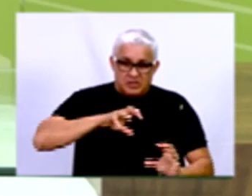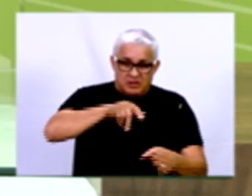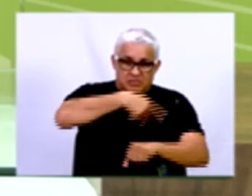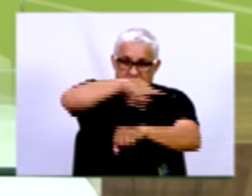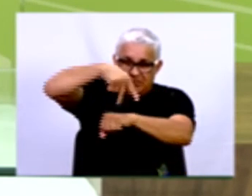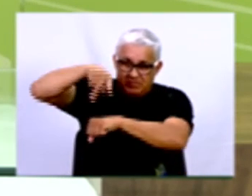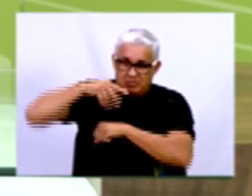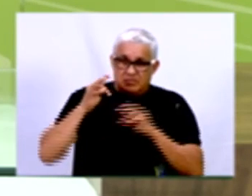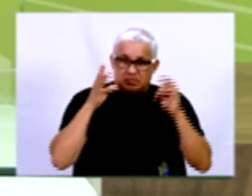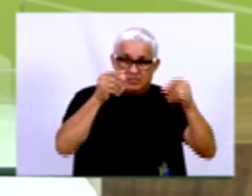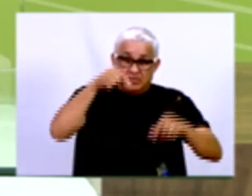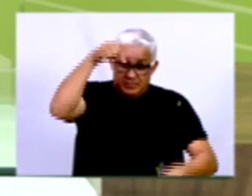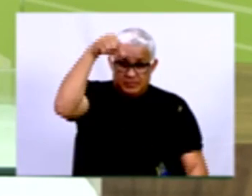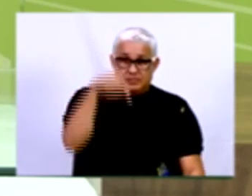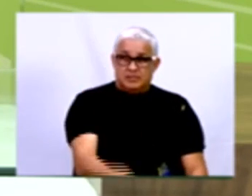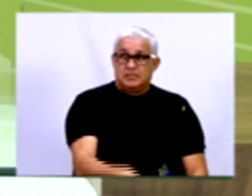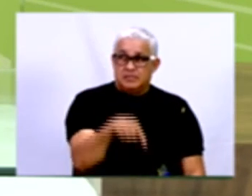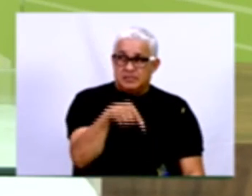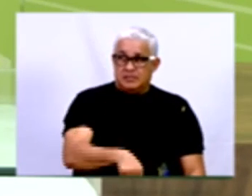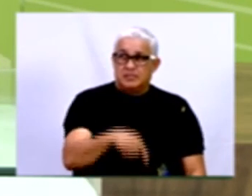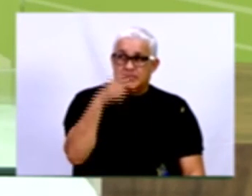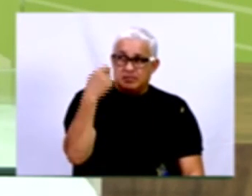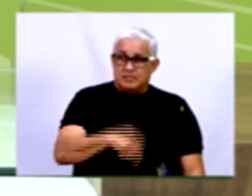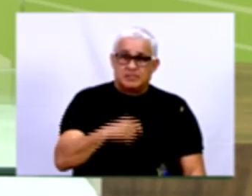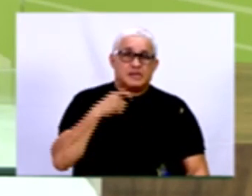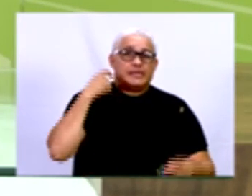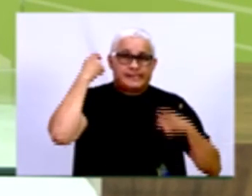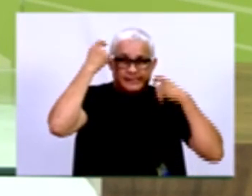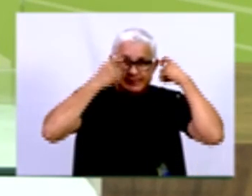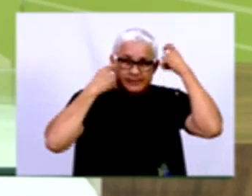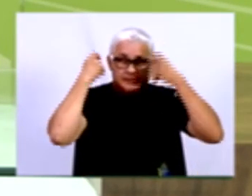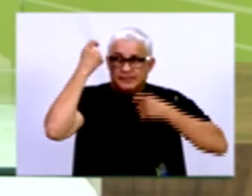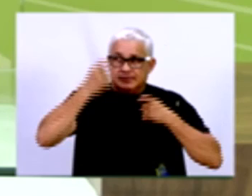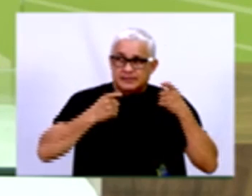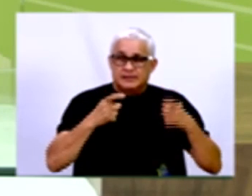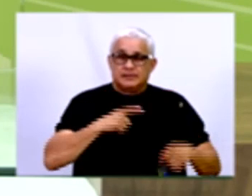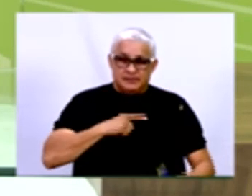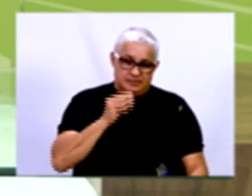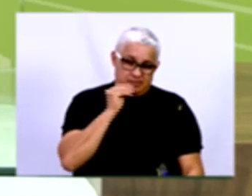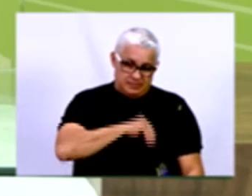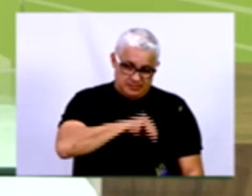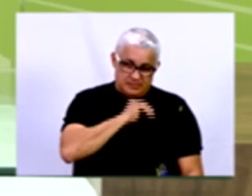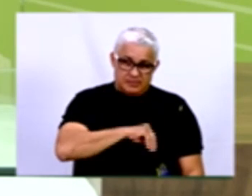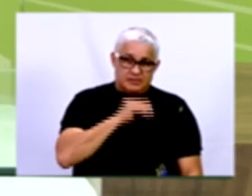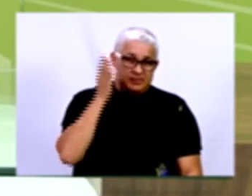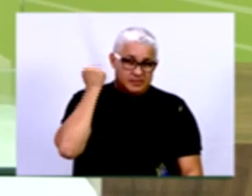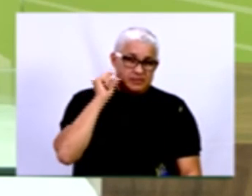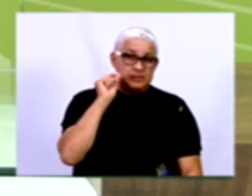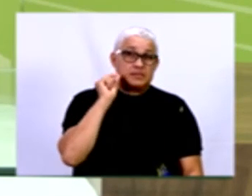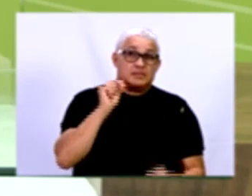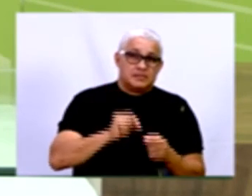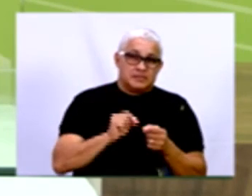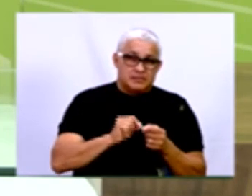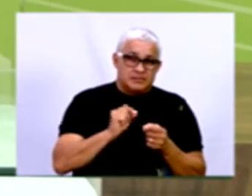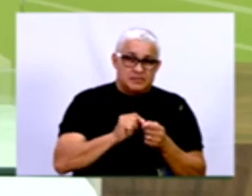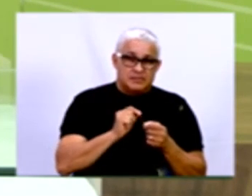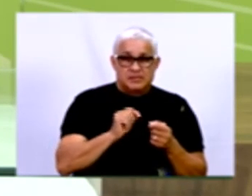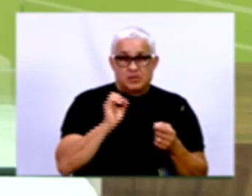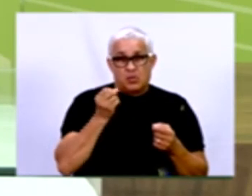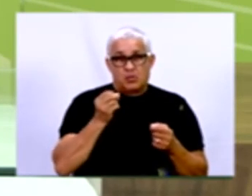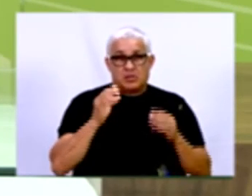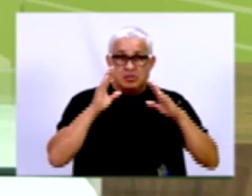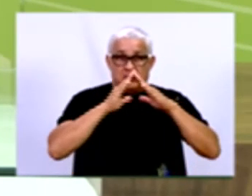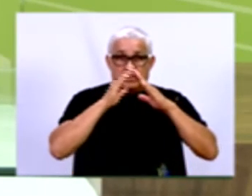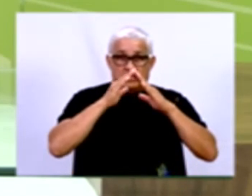países. Aqui, a gente sim precisa se preocupar. Se você tem o seu salário, você sabe muito bem que ou você conserta o